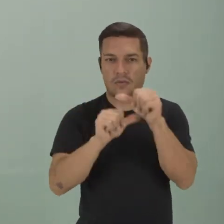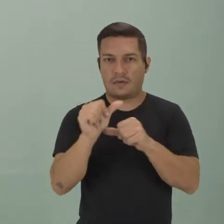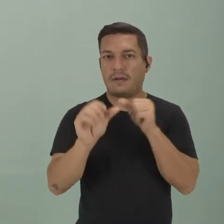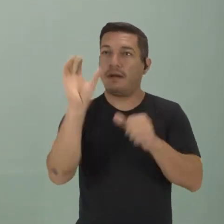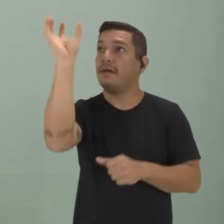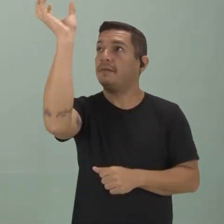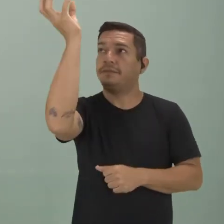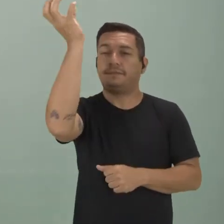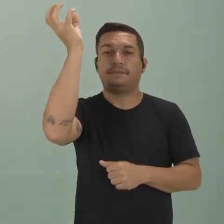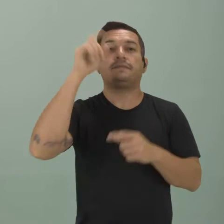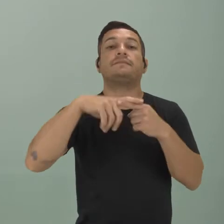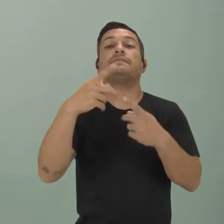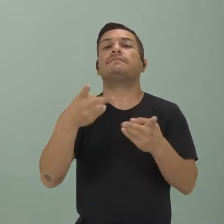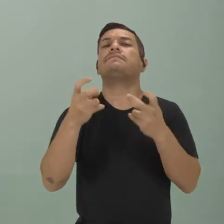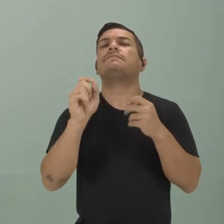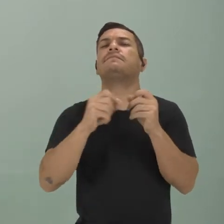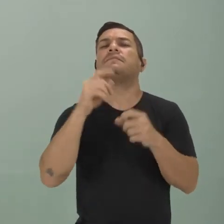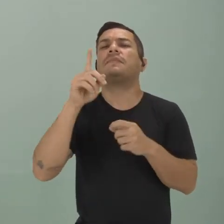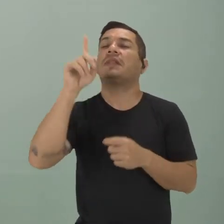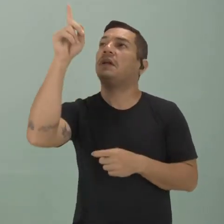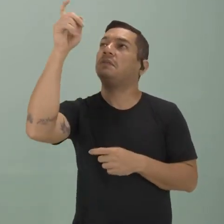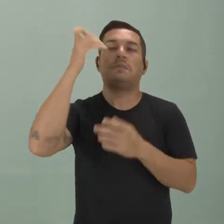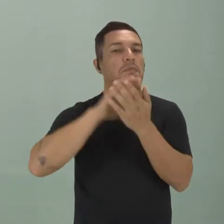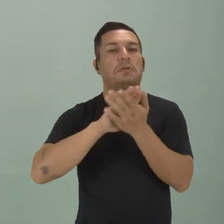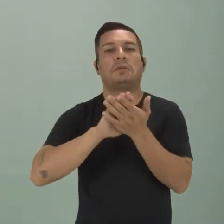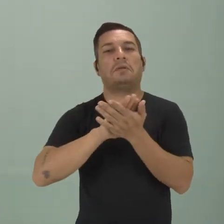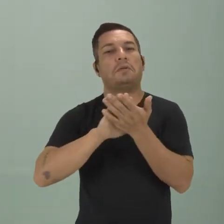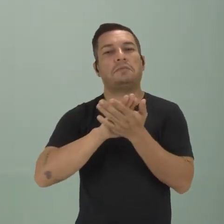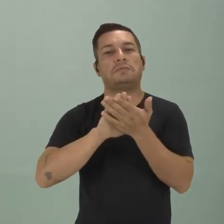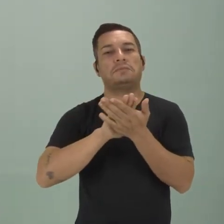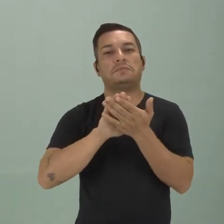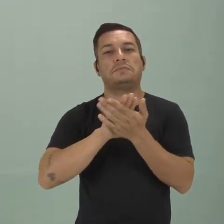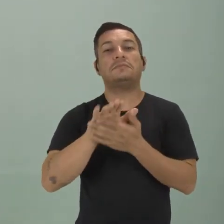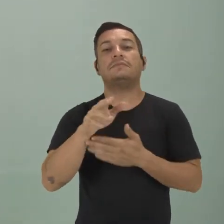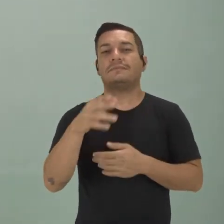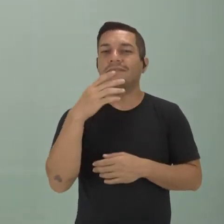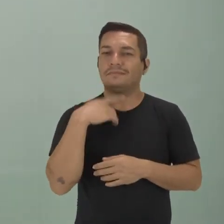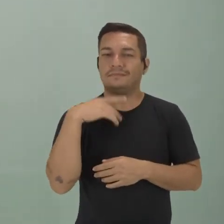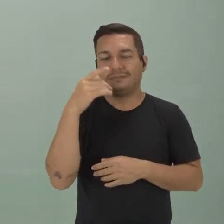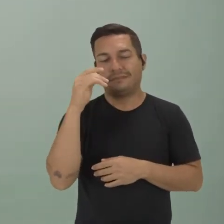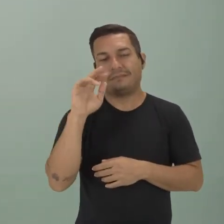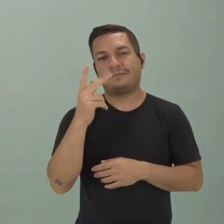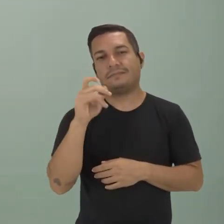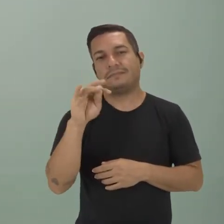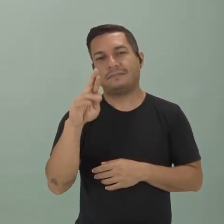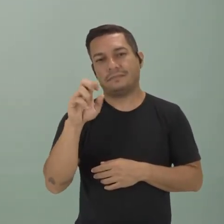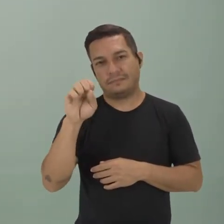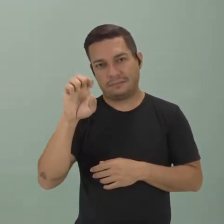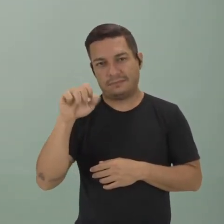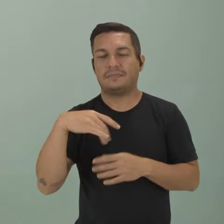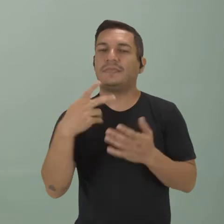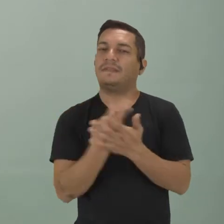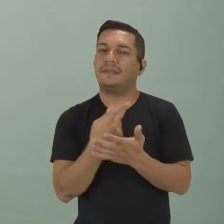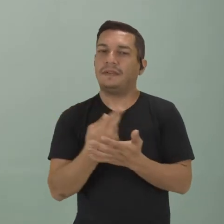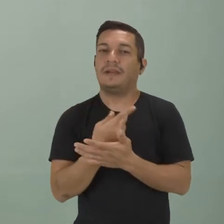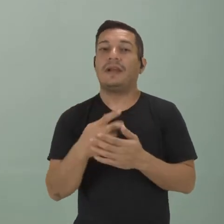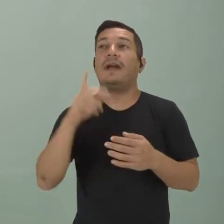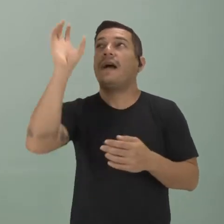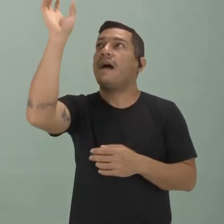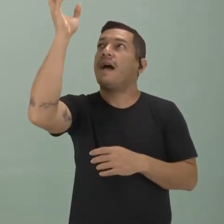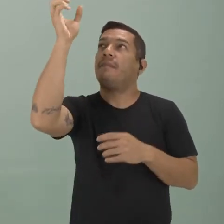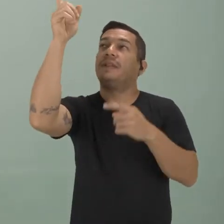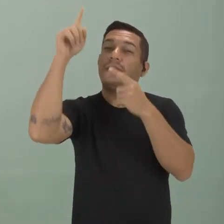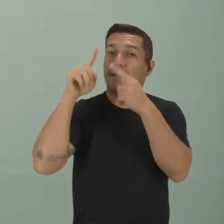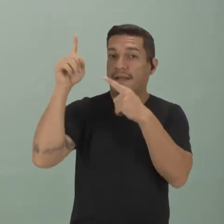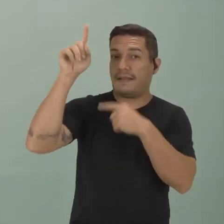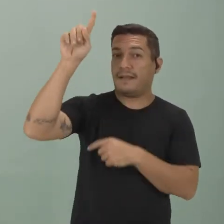E ao trocar essa lâmpada, você percebeu que ela não queimou mais. Então a sua hipótese estava errada. Aquela lâmpada ela queimou